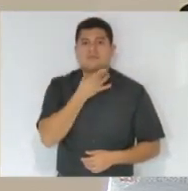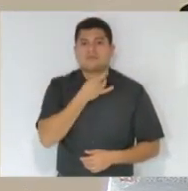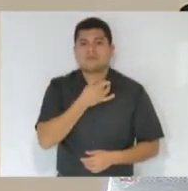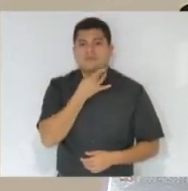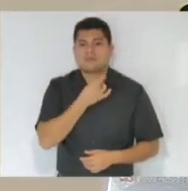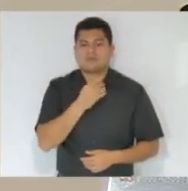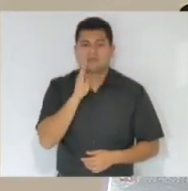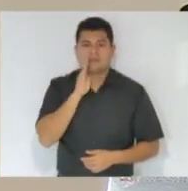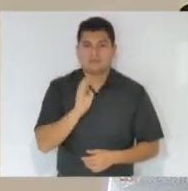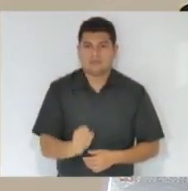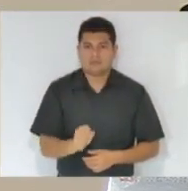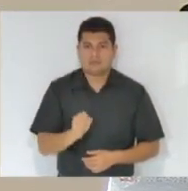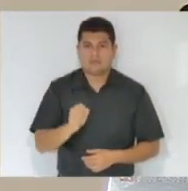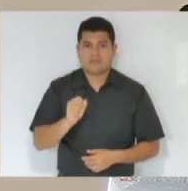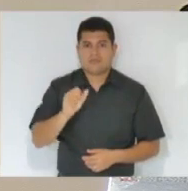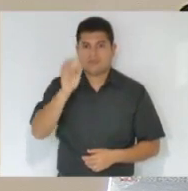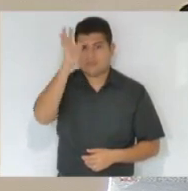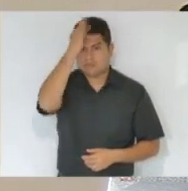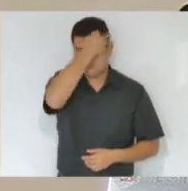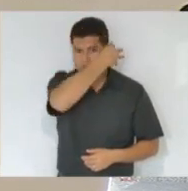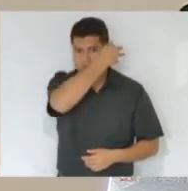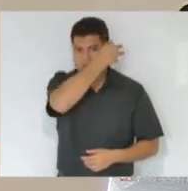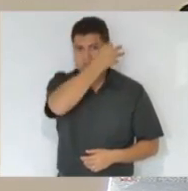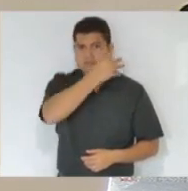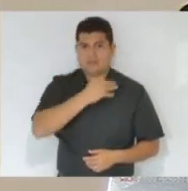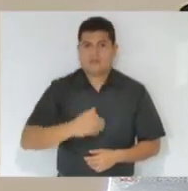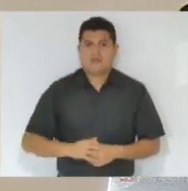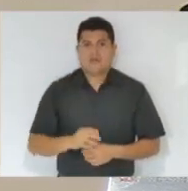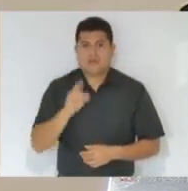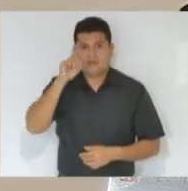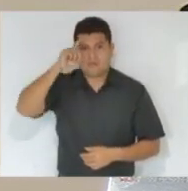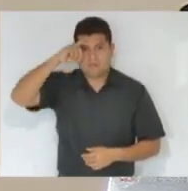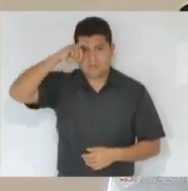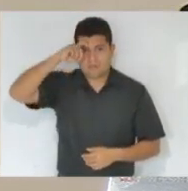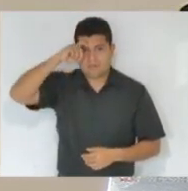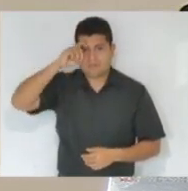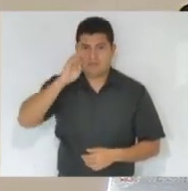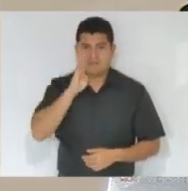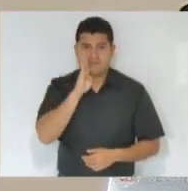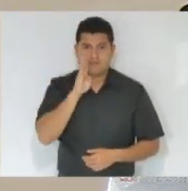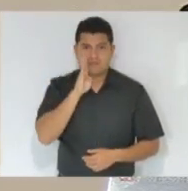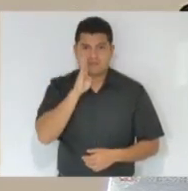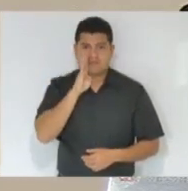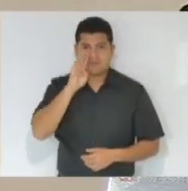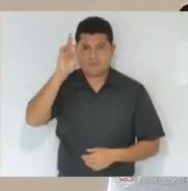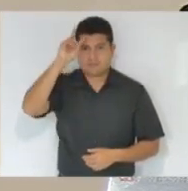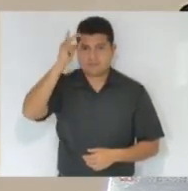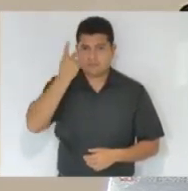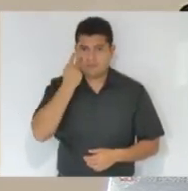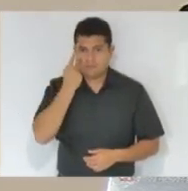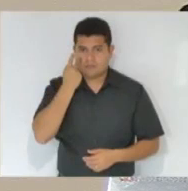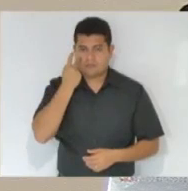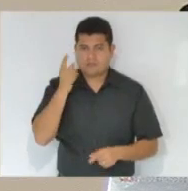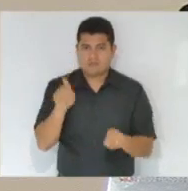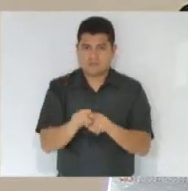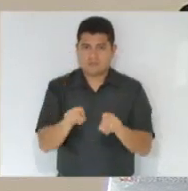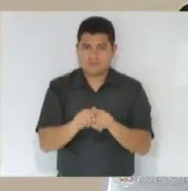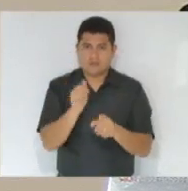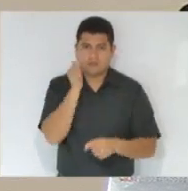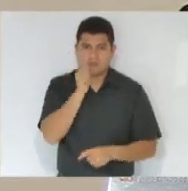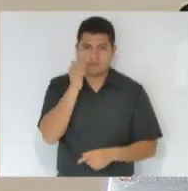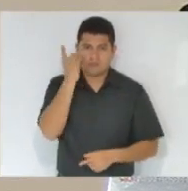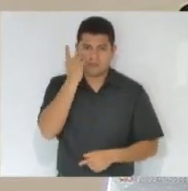Souza, Fabiano da Luz, Marcos Vieira, Nilson Berlanda, Milton Obos e pelas senhoras